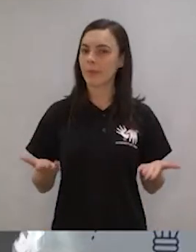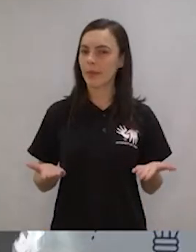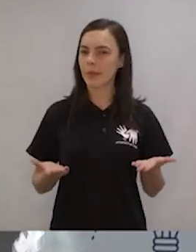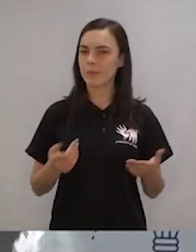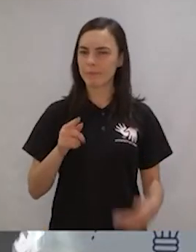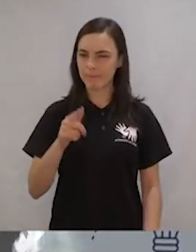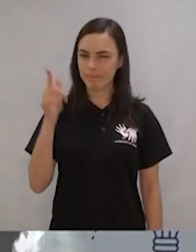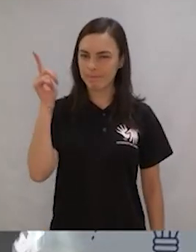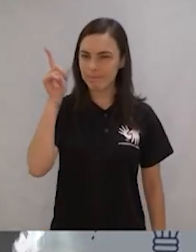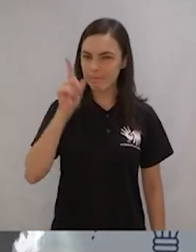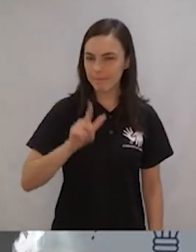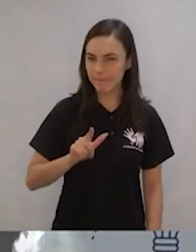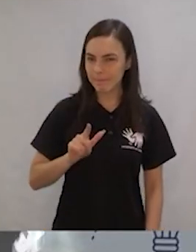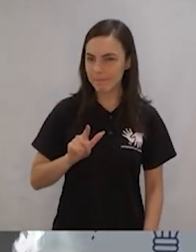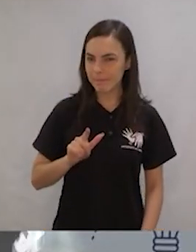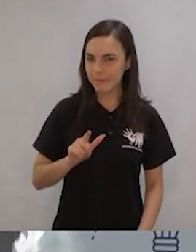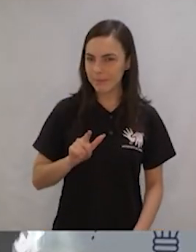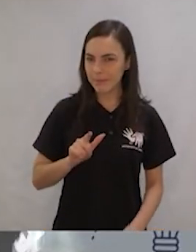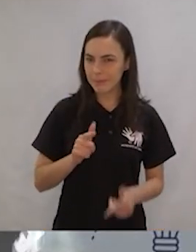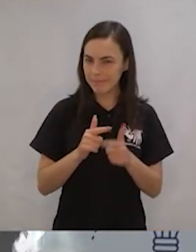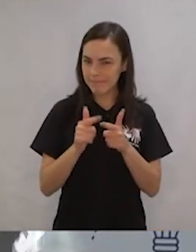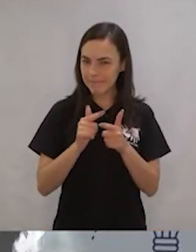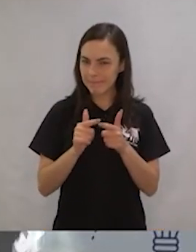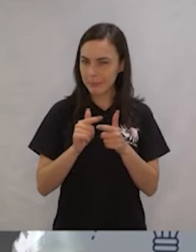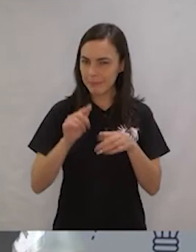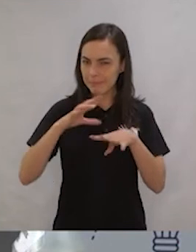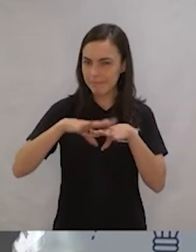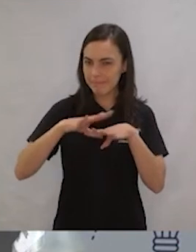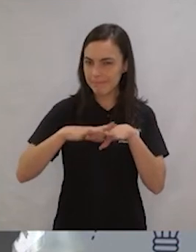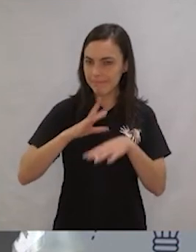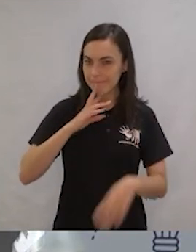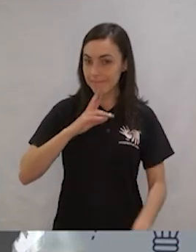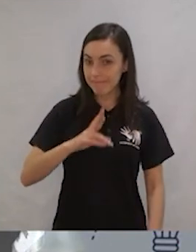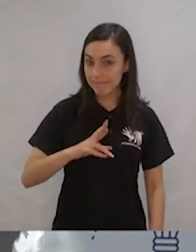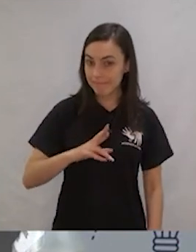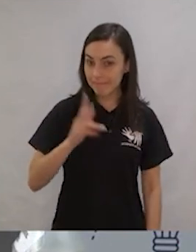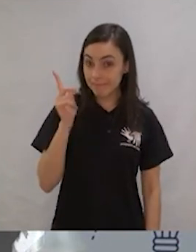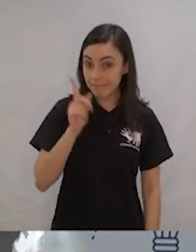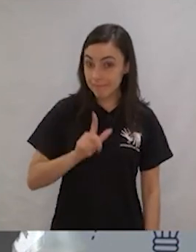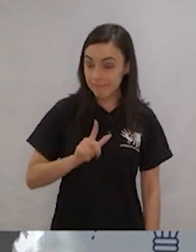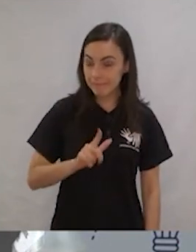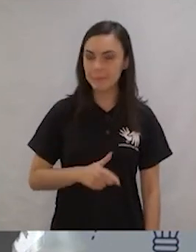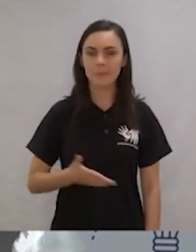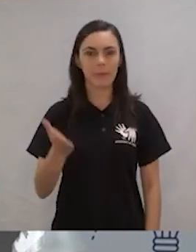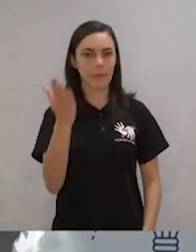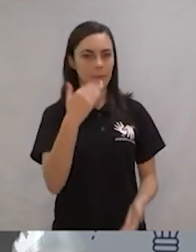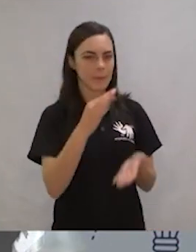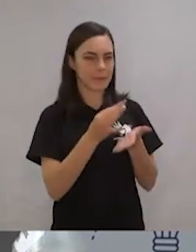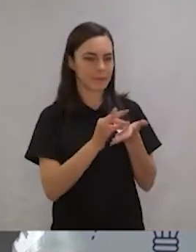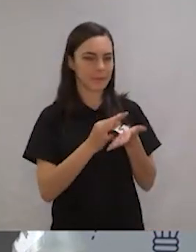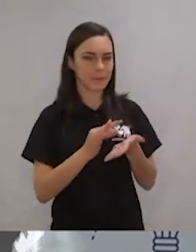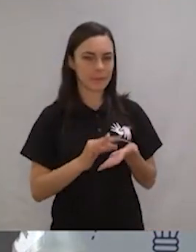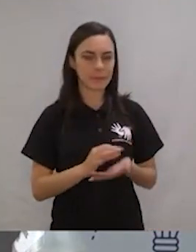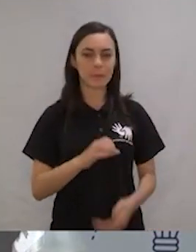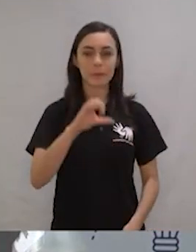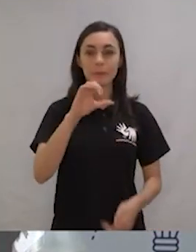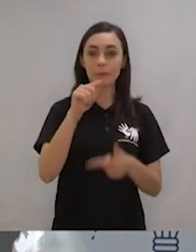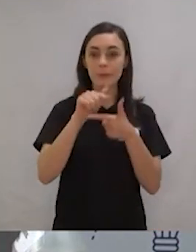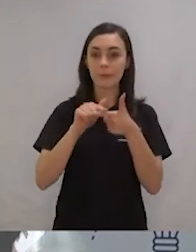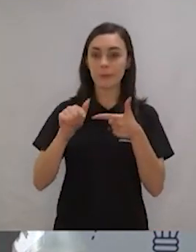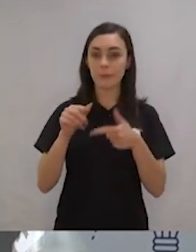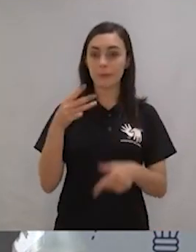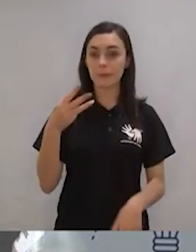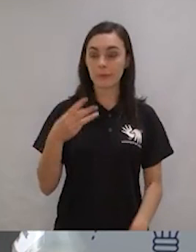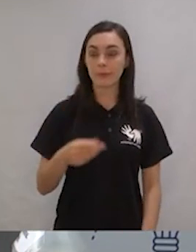E aí, conseguiram fazer o probleminha? Conseguiram resolver esta operação? Então vamos lá para a correção.